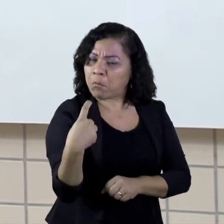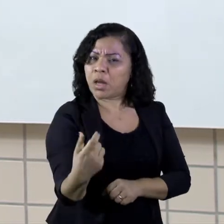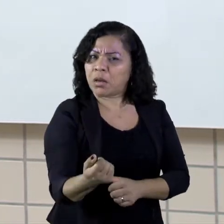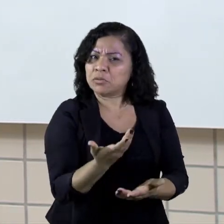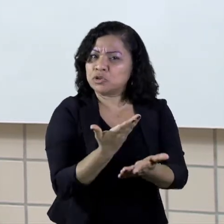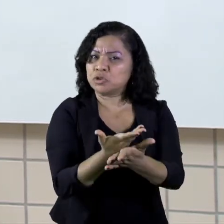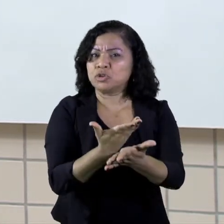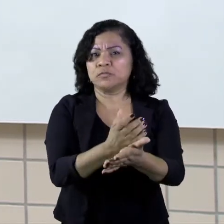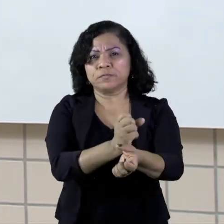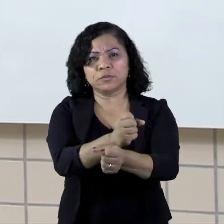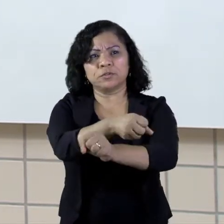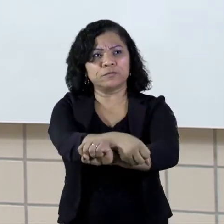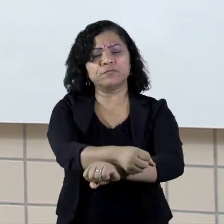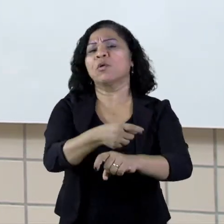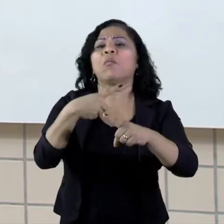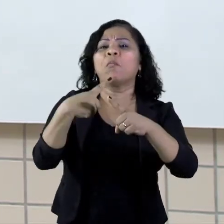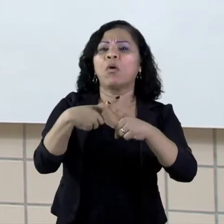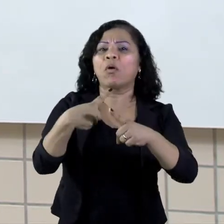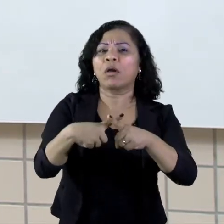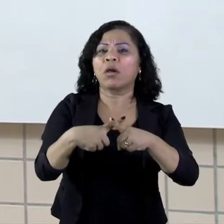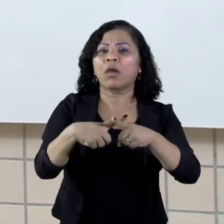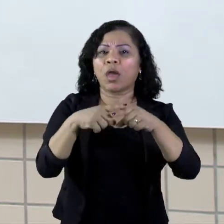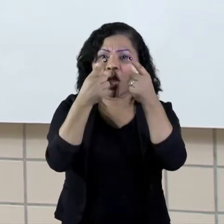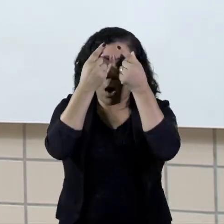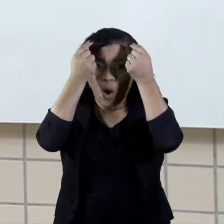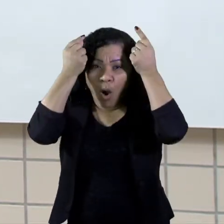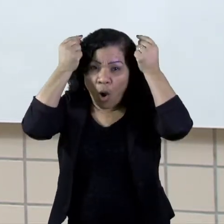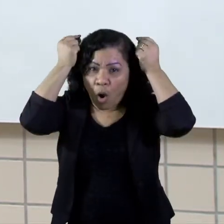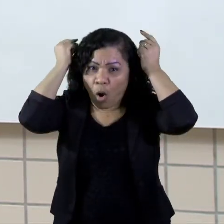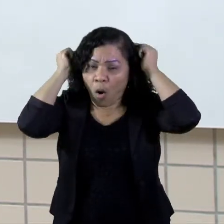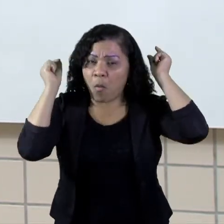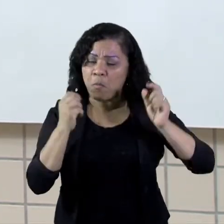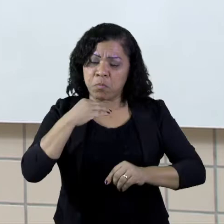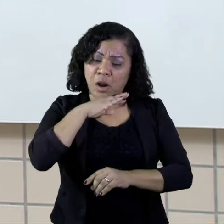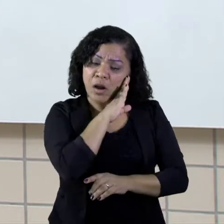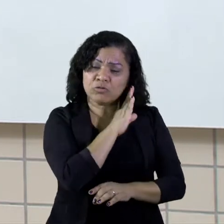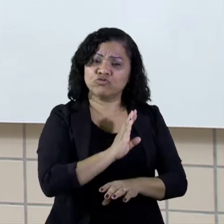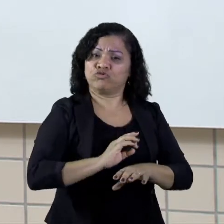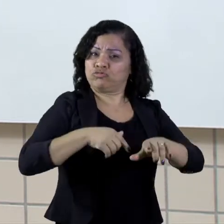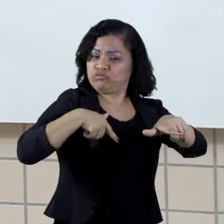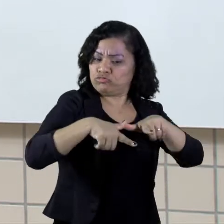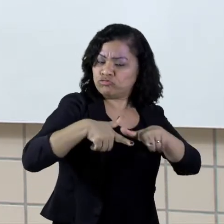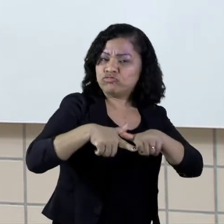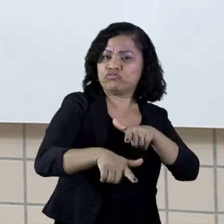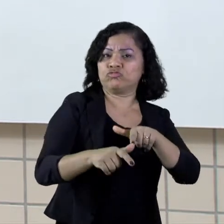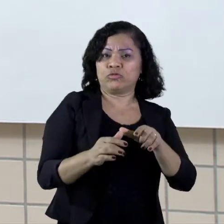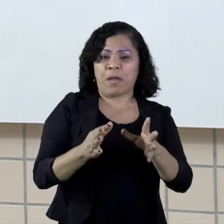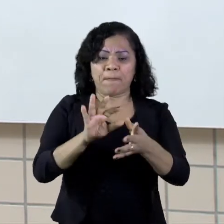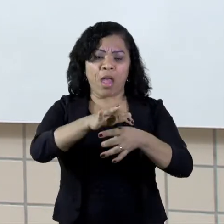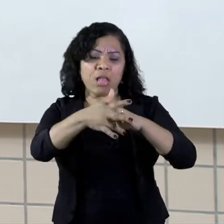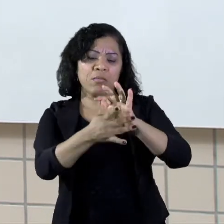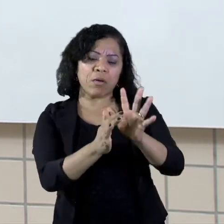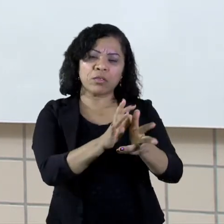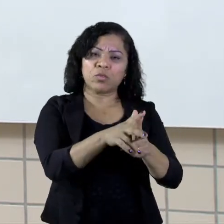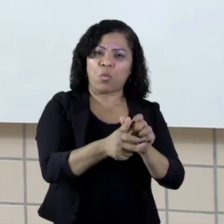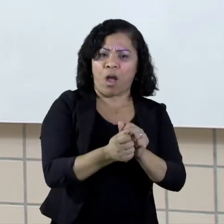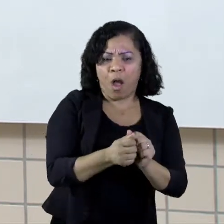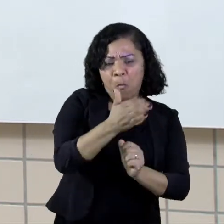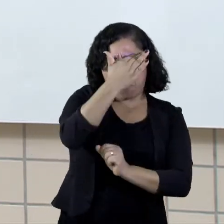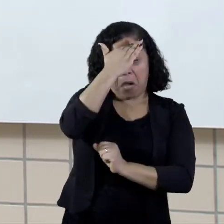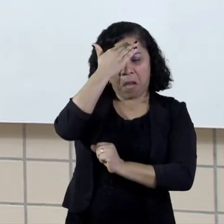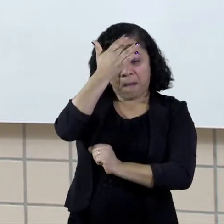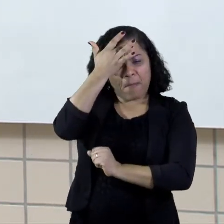escravidão, porque os romanos, eles achavam que o trabalho manual era um trabalho para pessoas